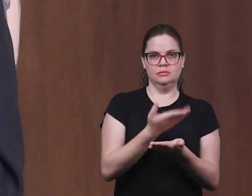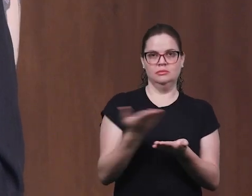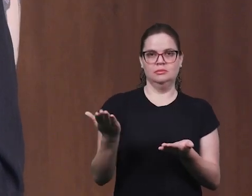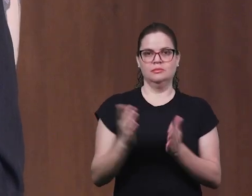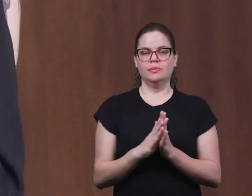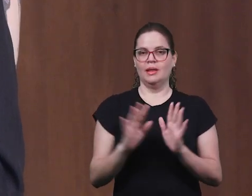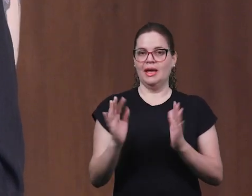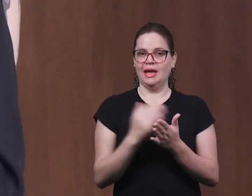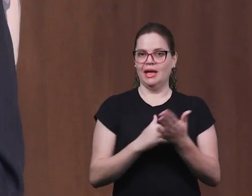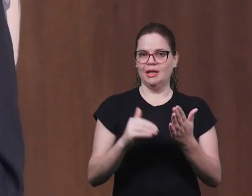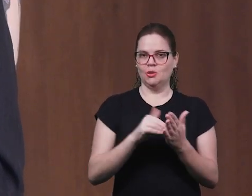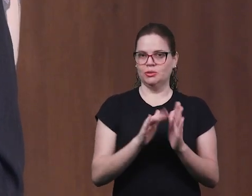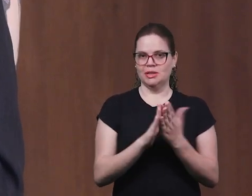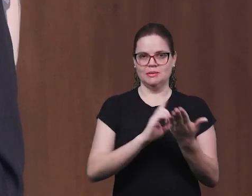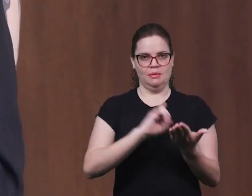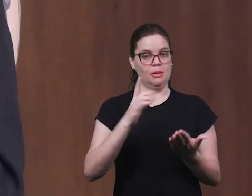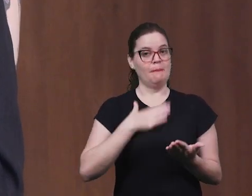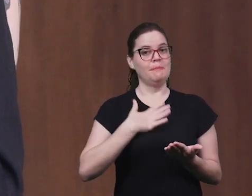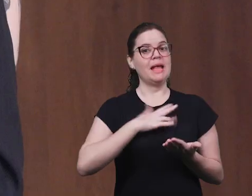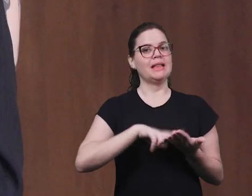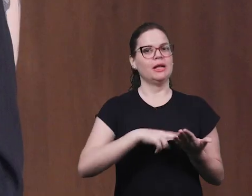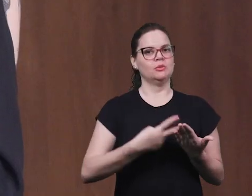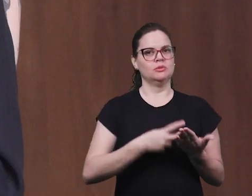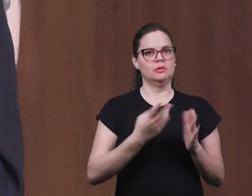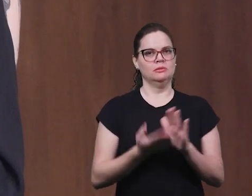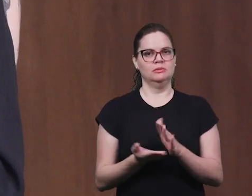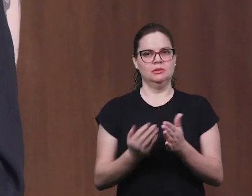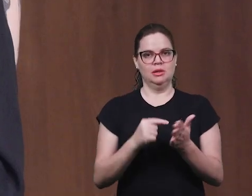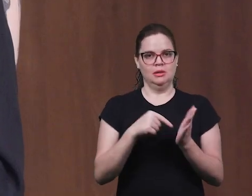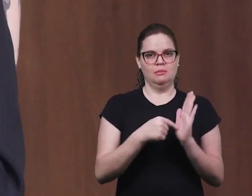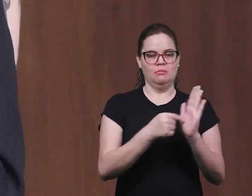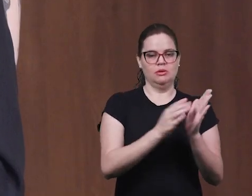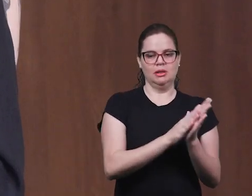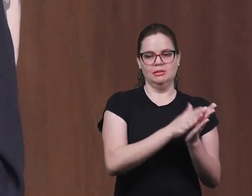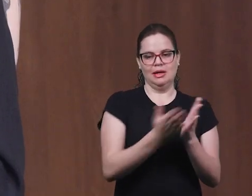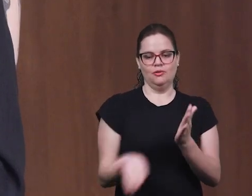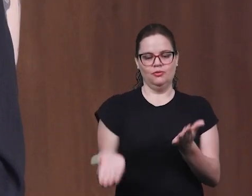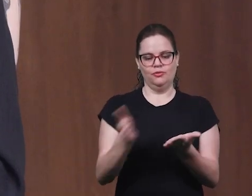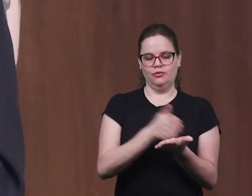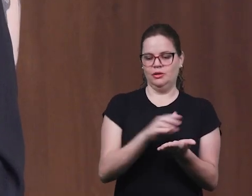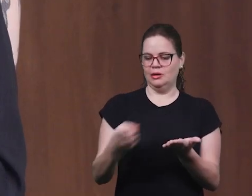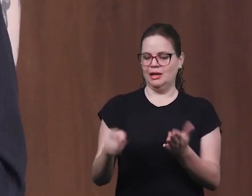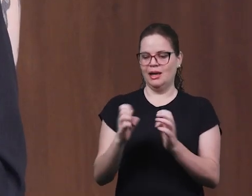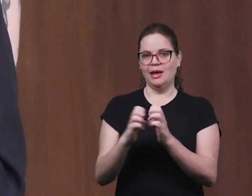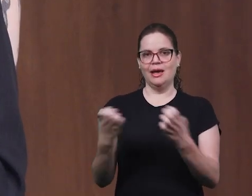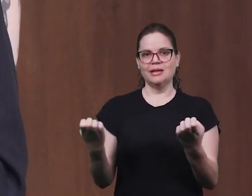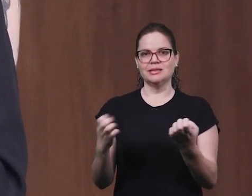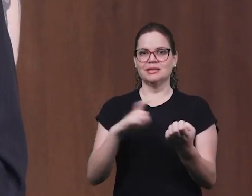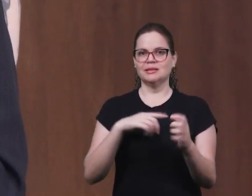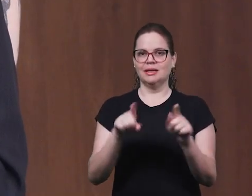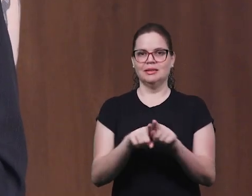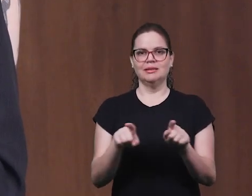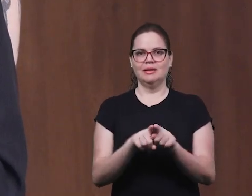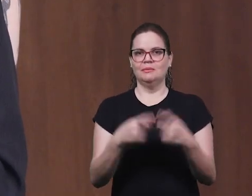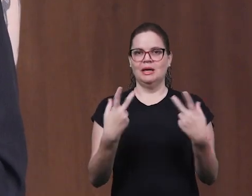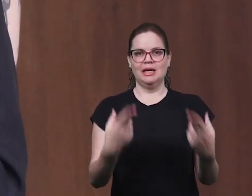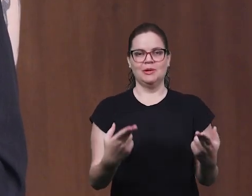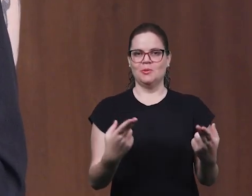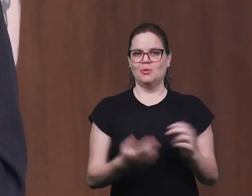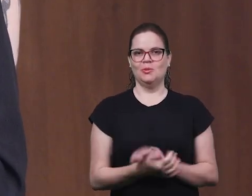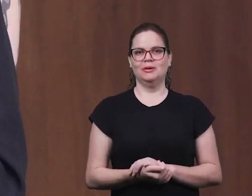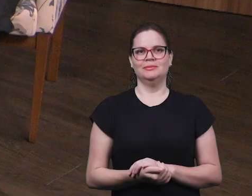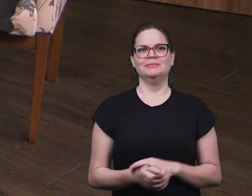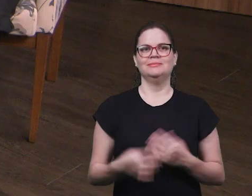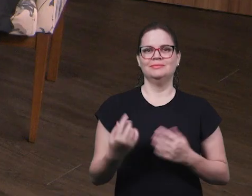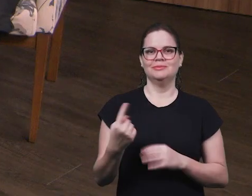não são todas as Bíblias, a minha tem assim. Na outra parte do lado está o decreto também em Esdras, em dois lugares. No